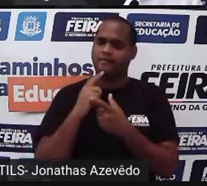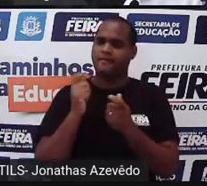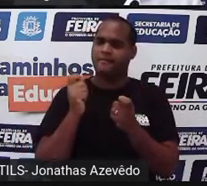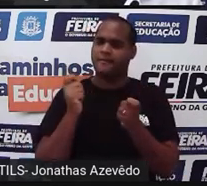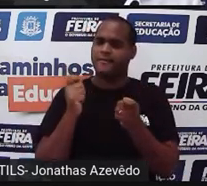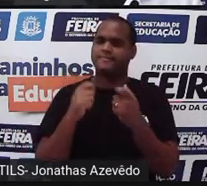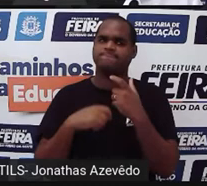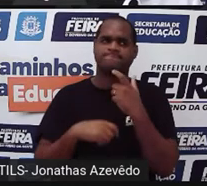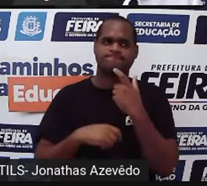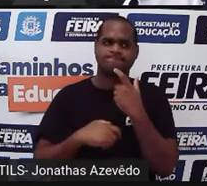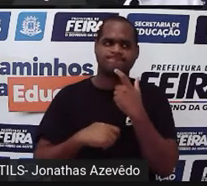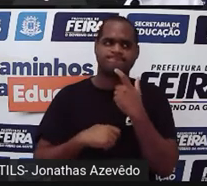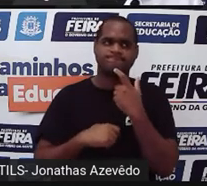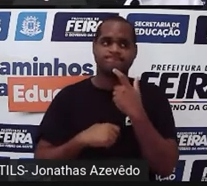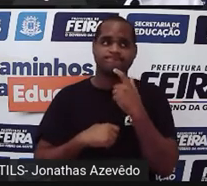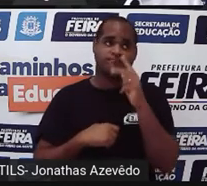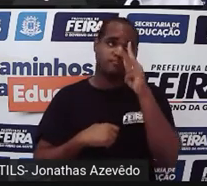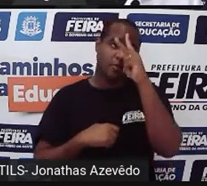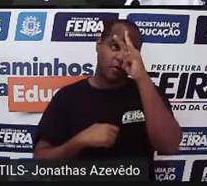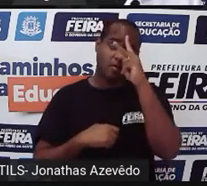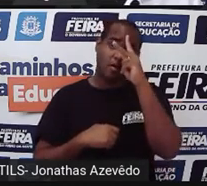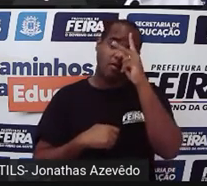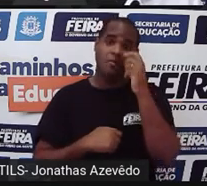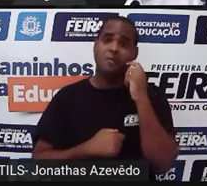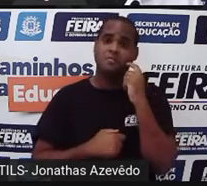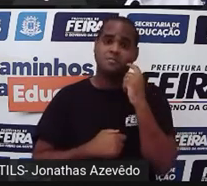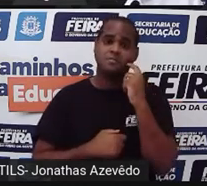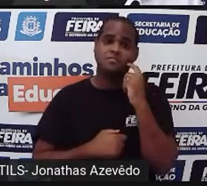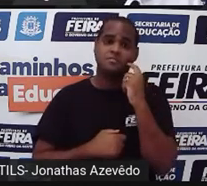H seja de história.